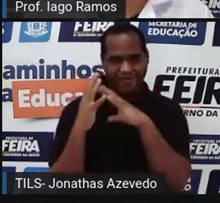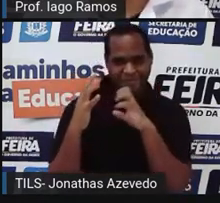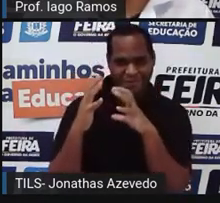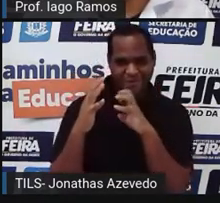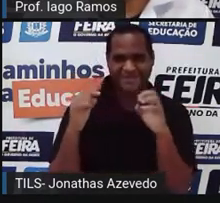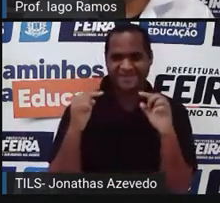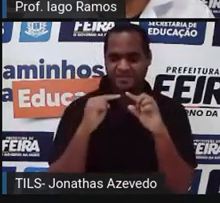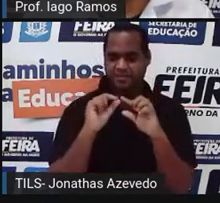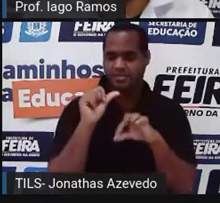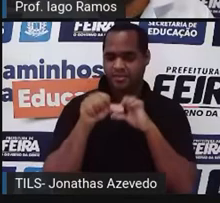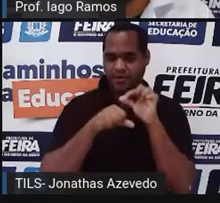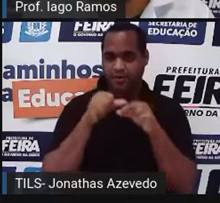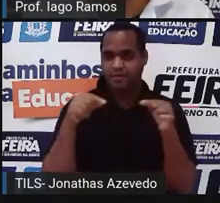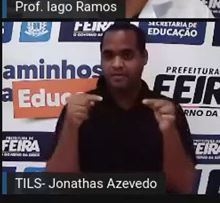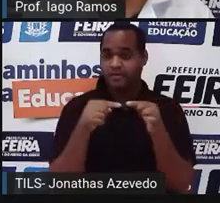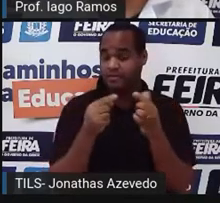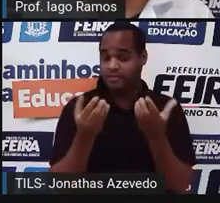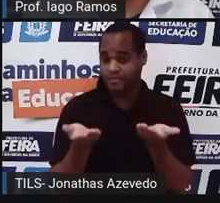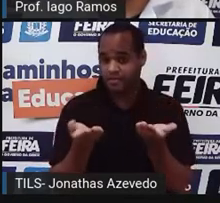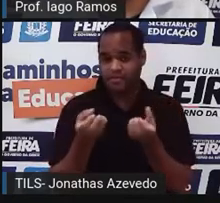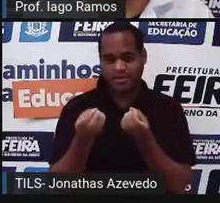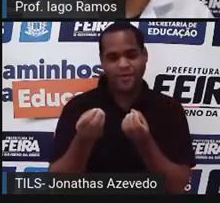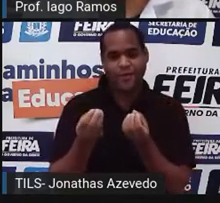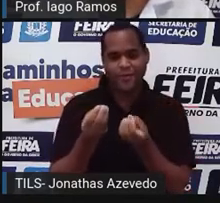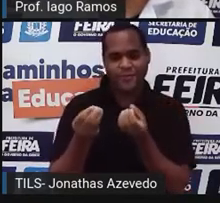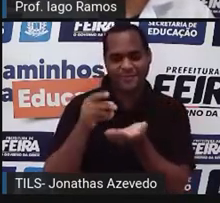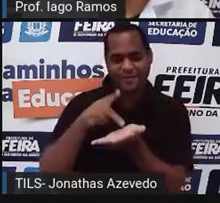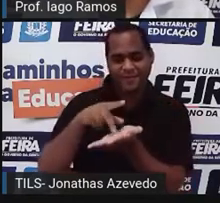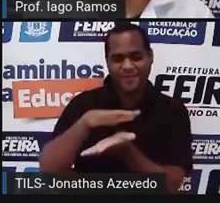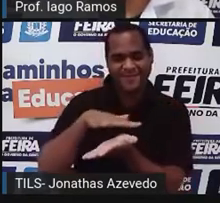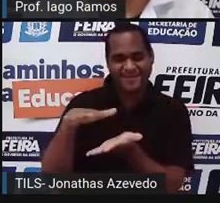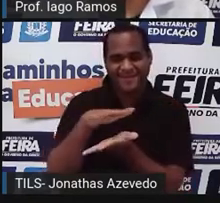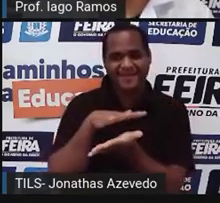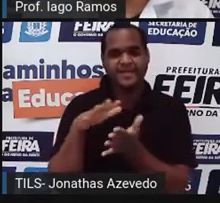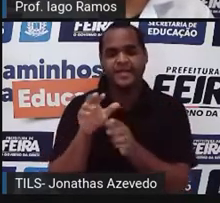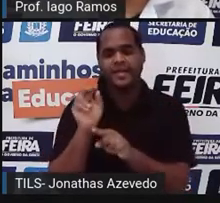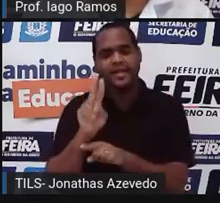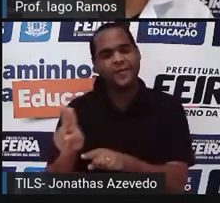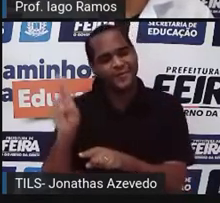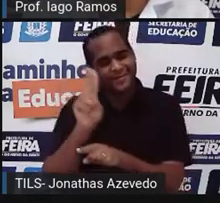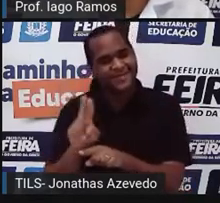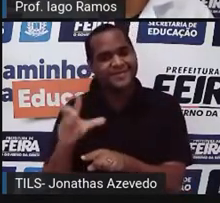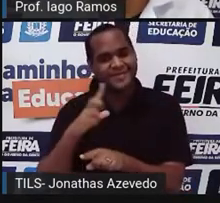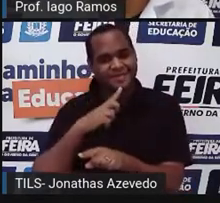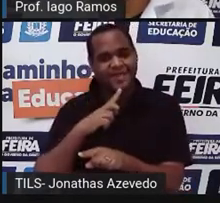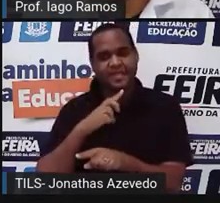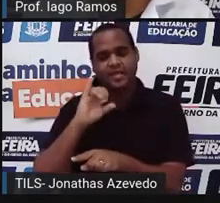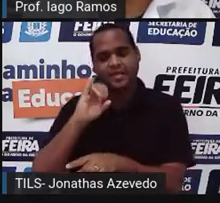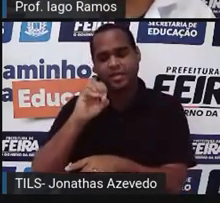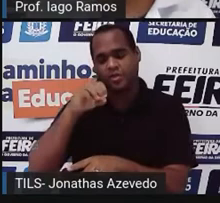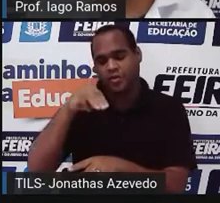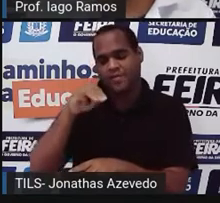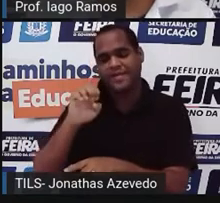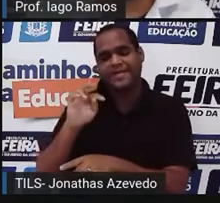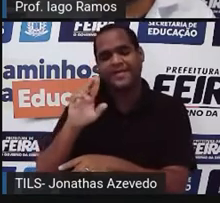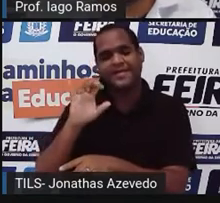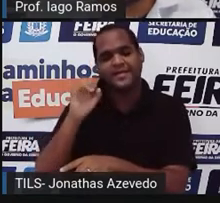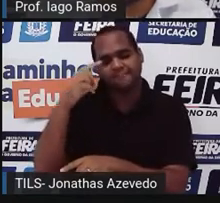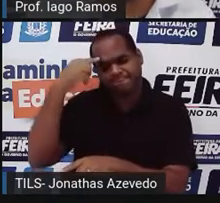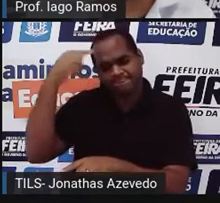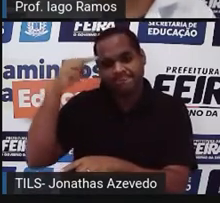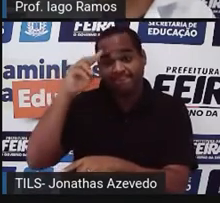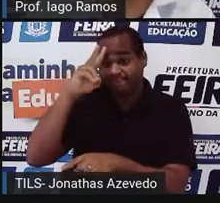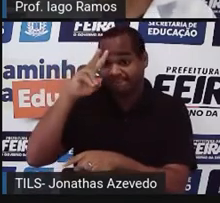uma transformação geométrica que usa a isometria. E como eu acabei de